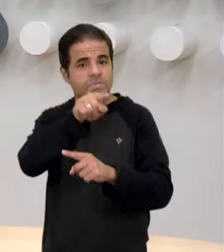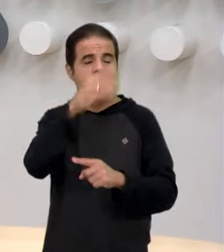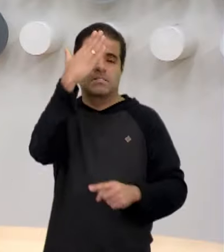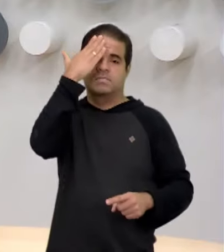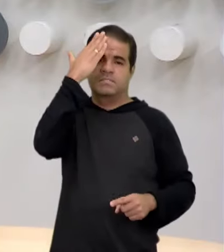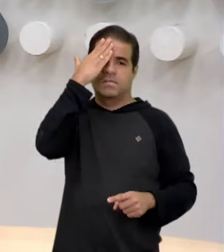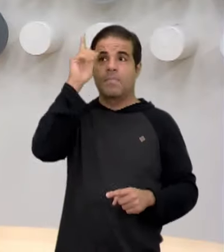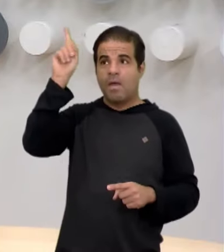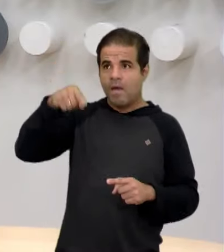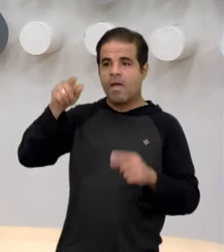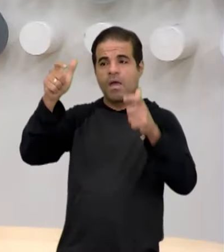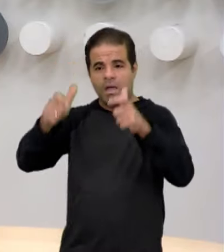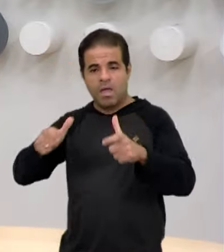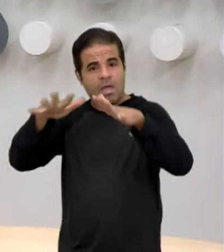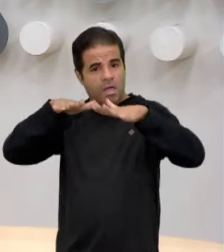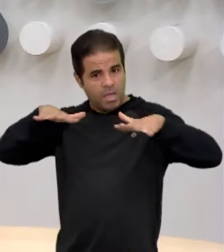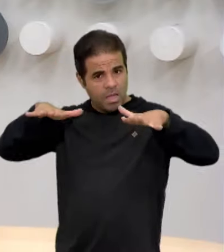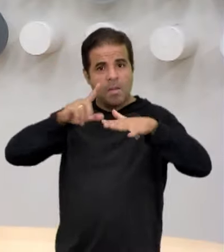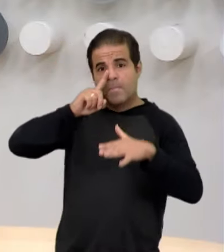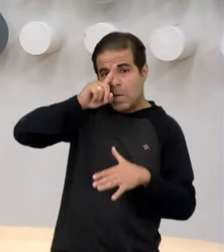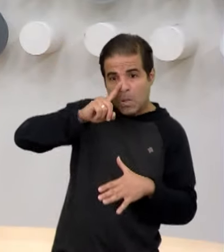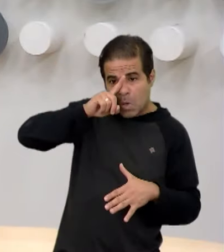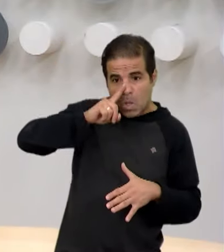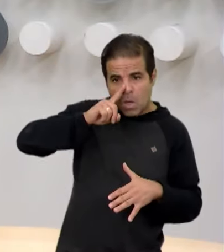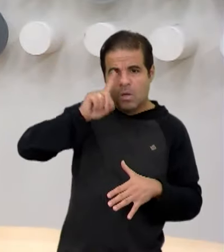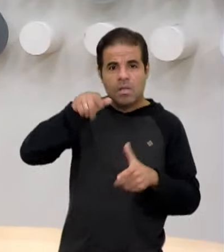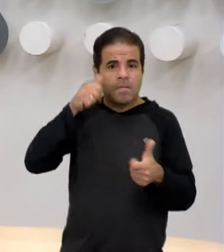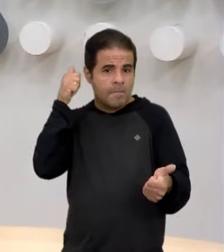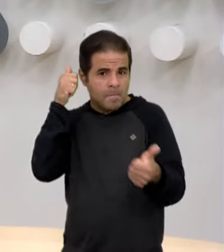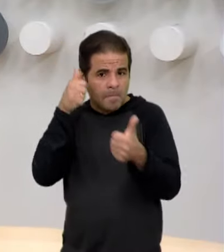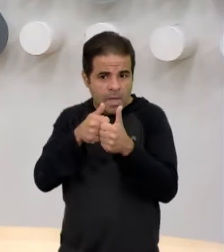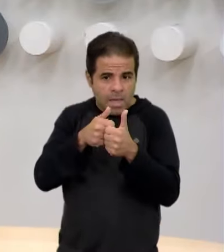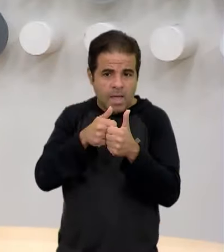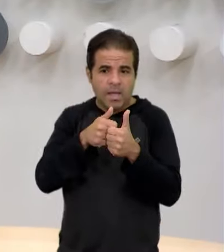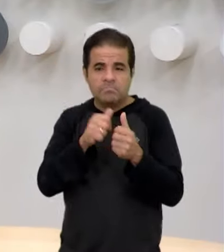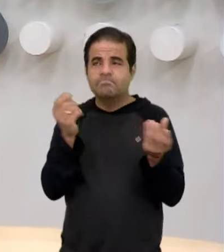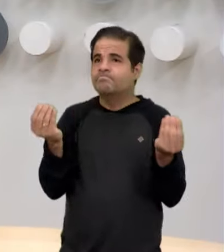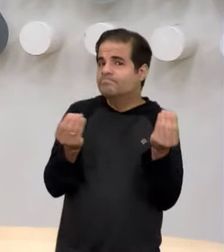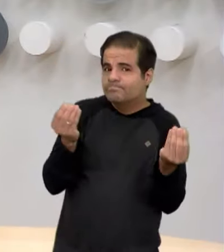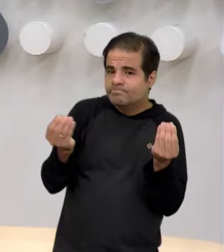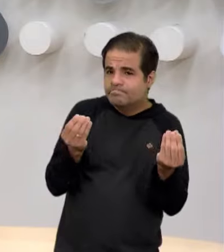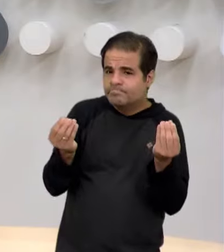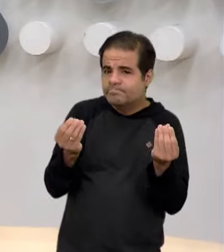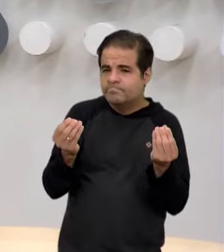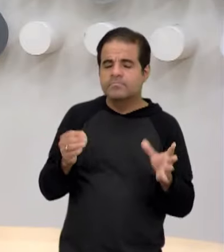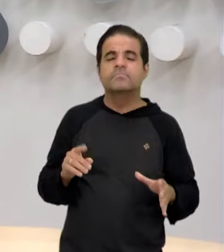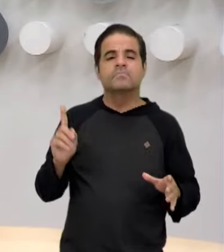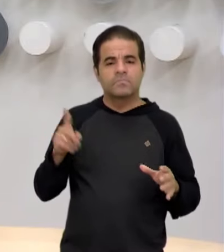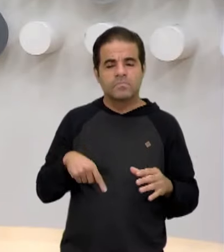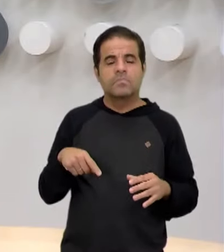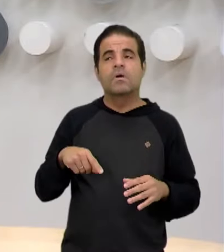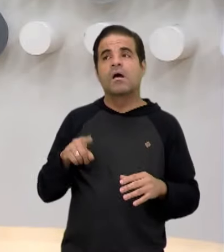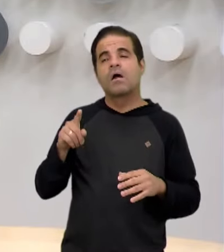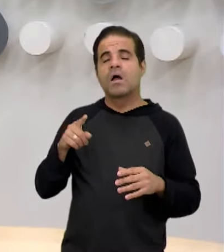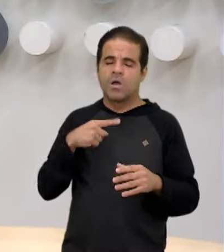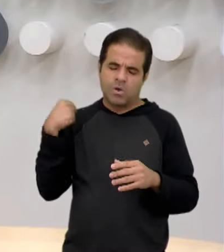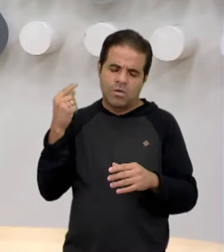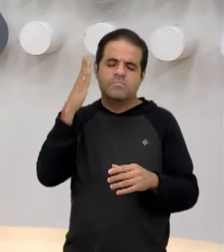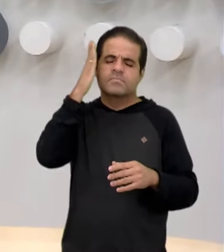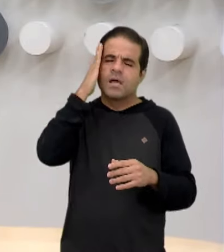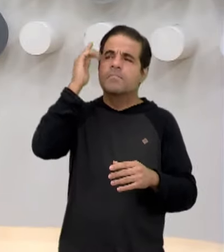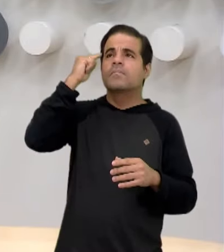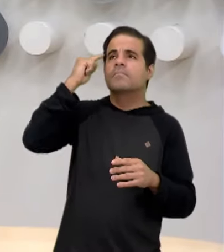saber se aquela região é perigosa, se você já está próximo do topo, tá? Então, com isso, né, a gente começa